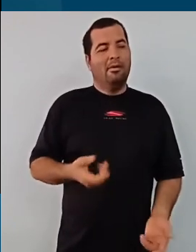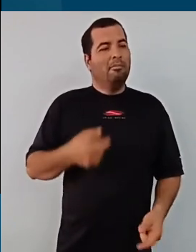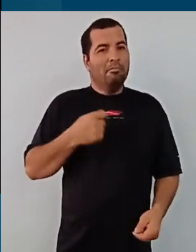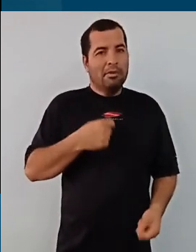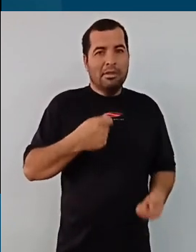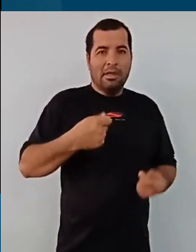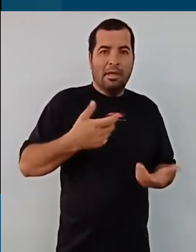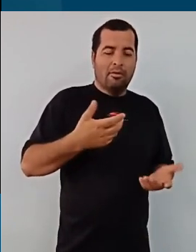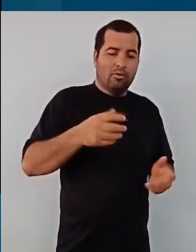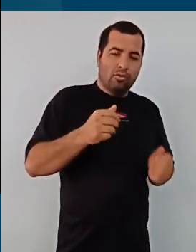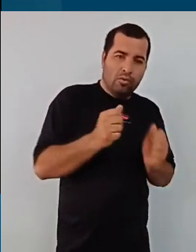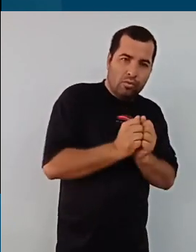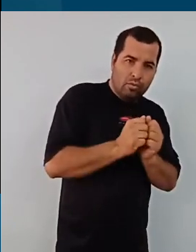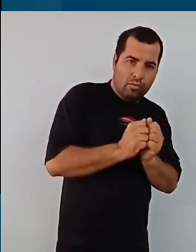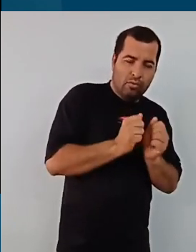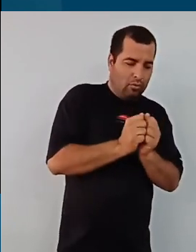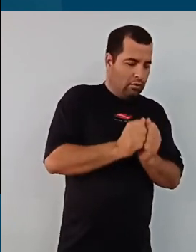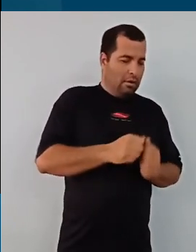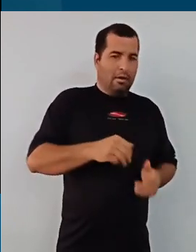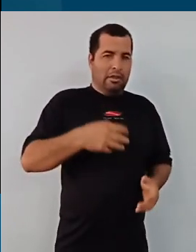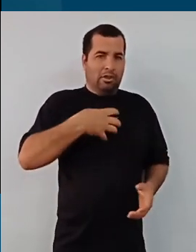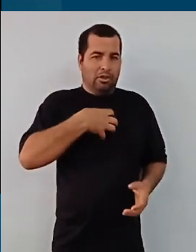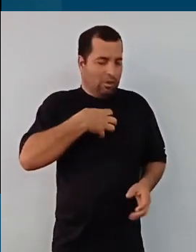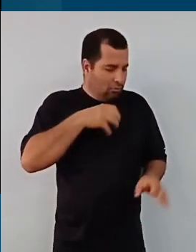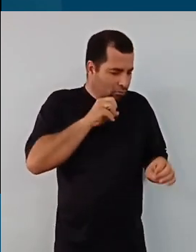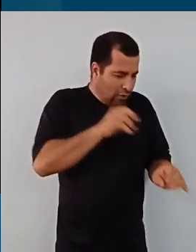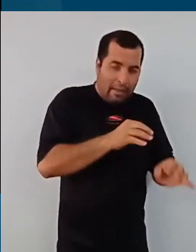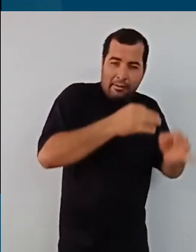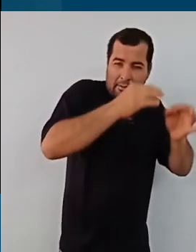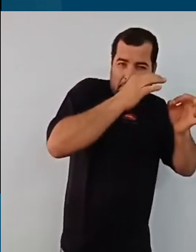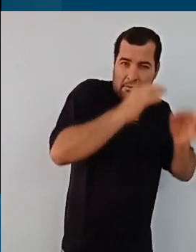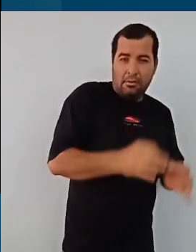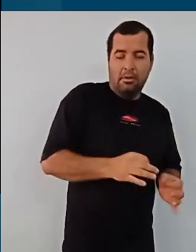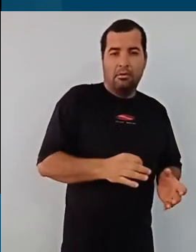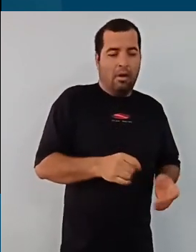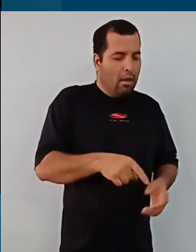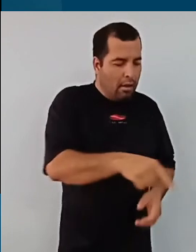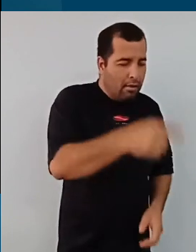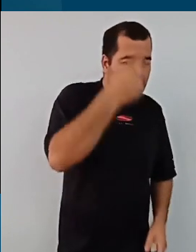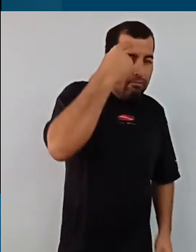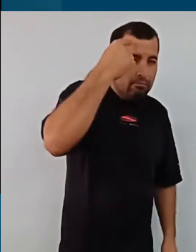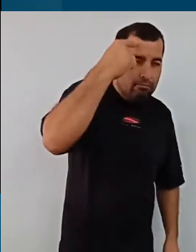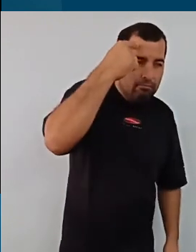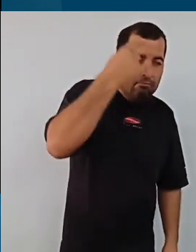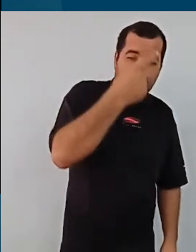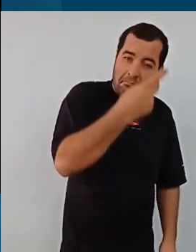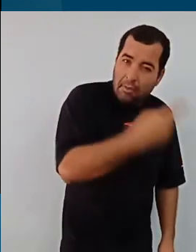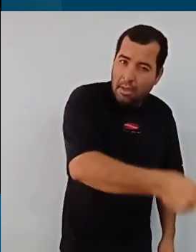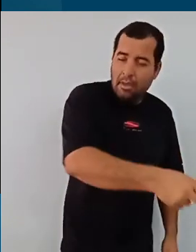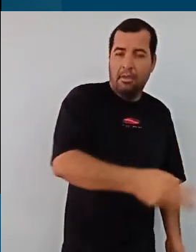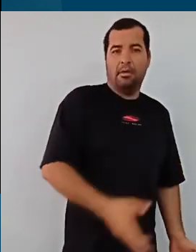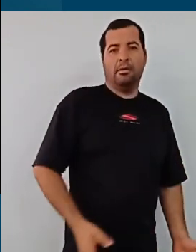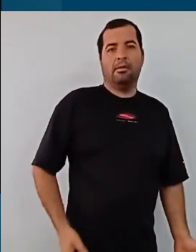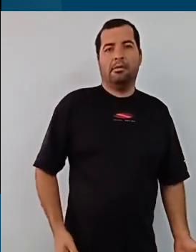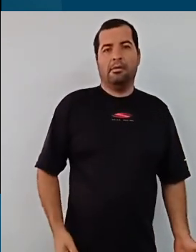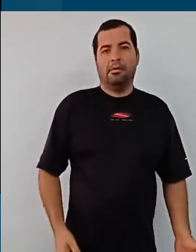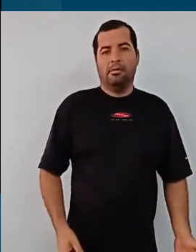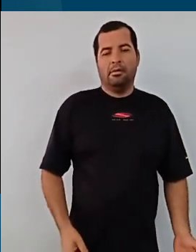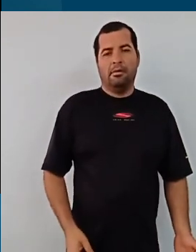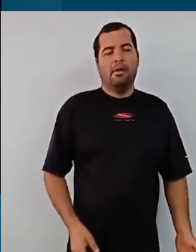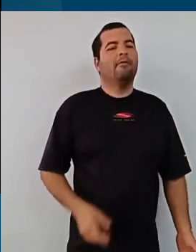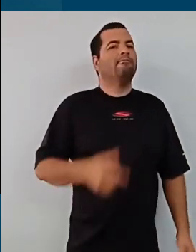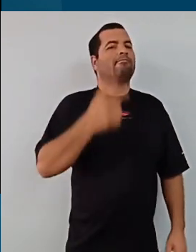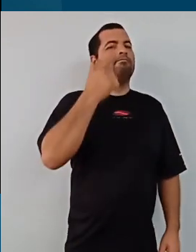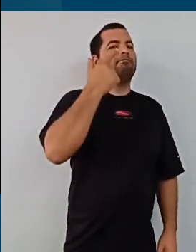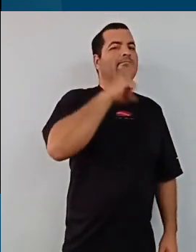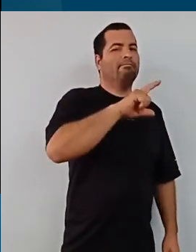permeado por uma metodologia, de uma forma que faça o menino pensar por si mesmo, a chance